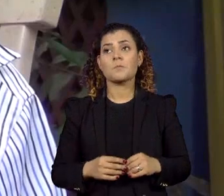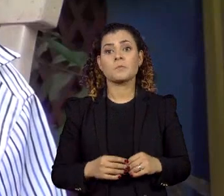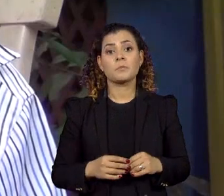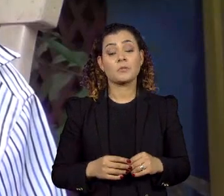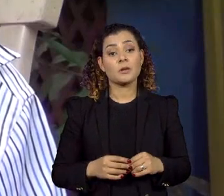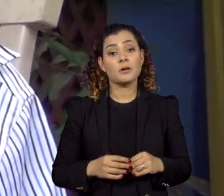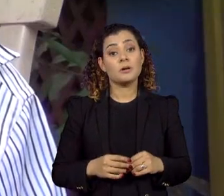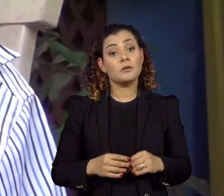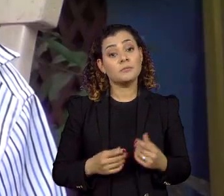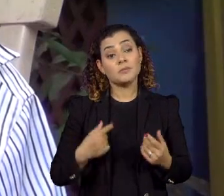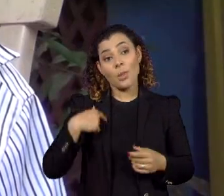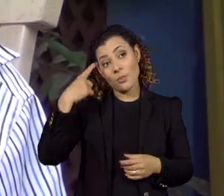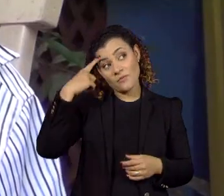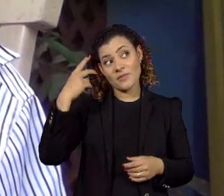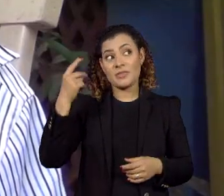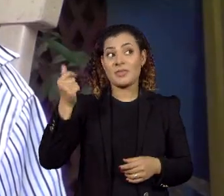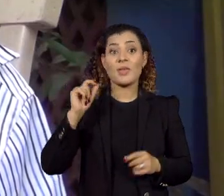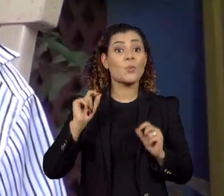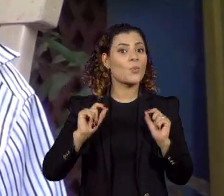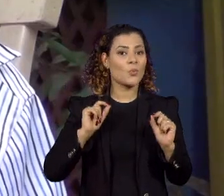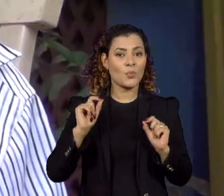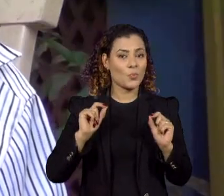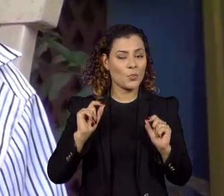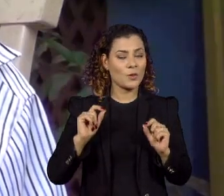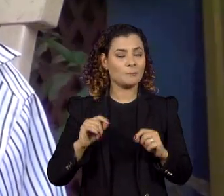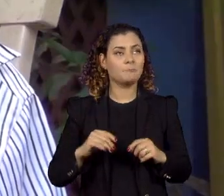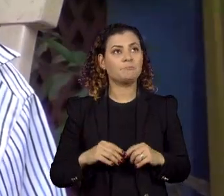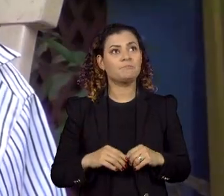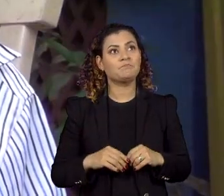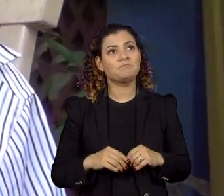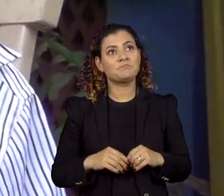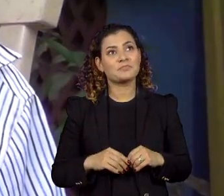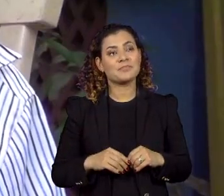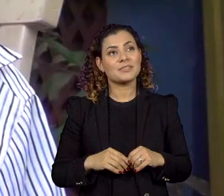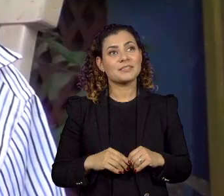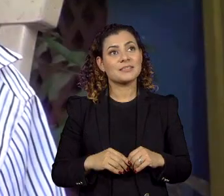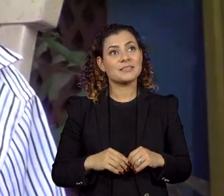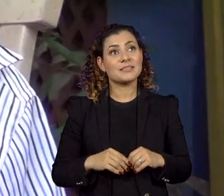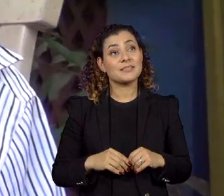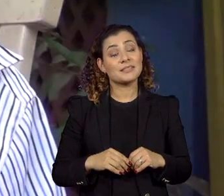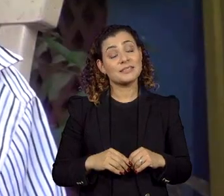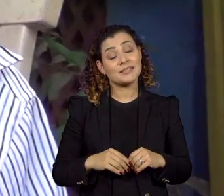eu inventei uma história que